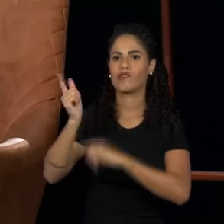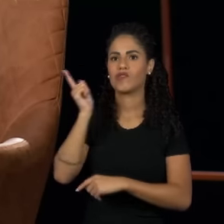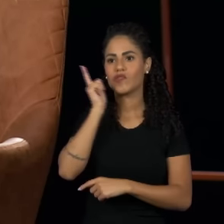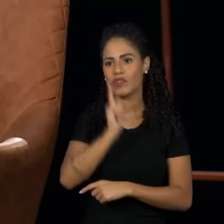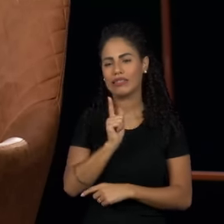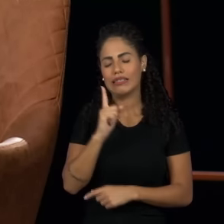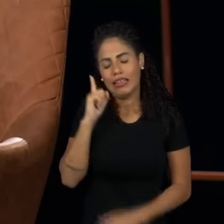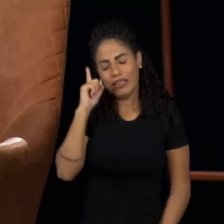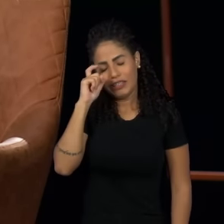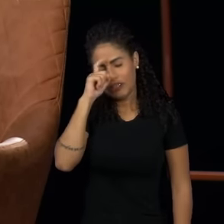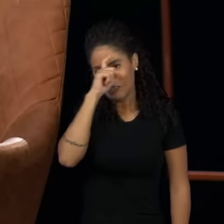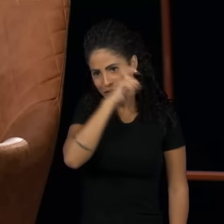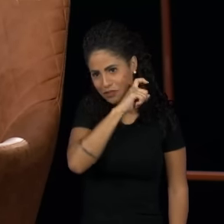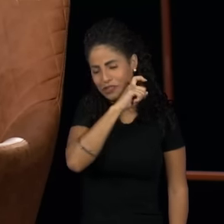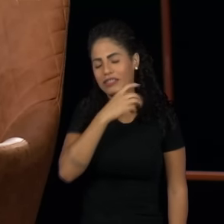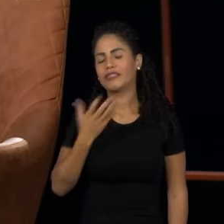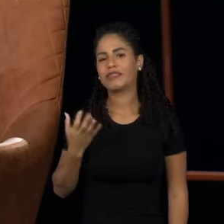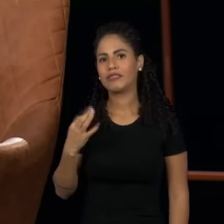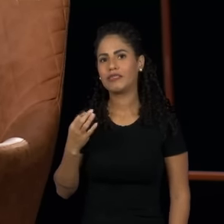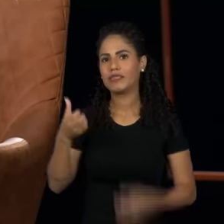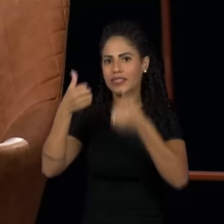Ai, que difícil.